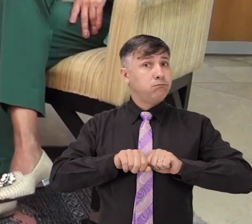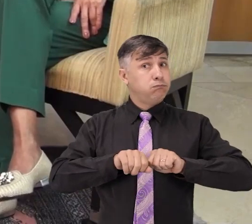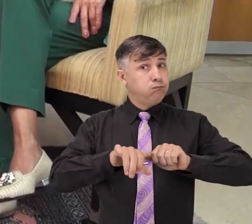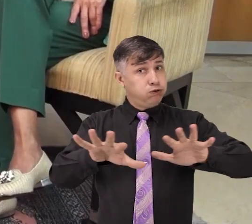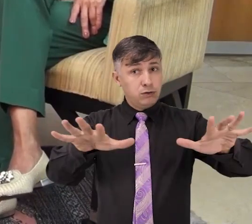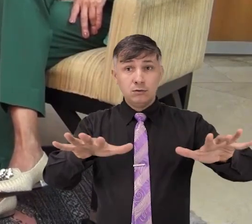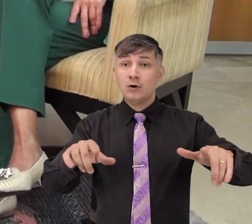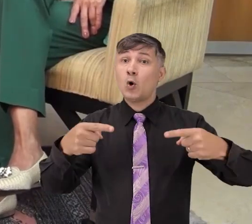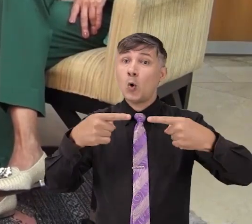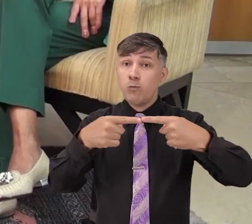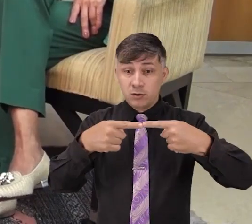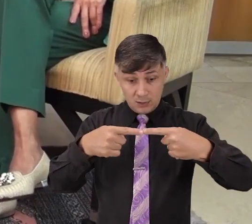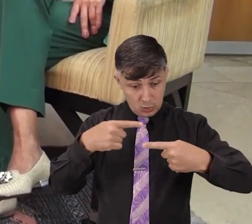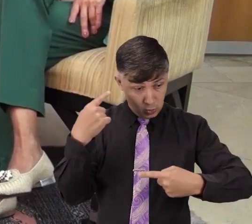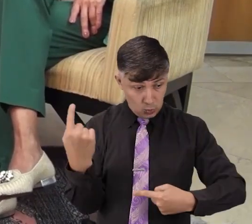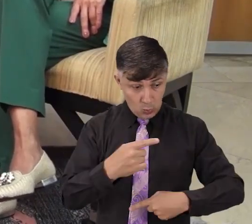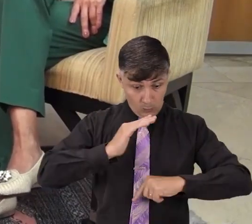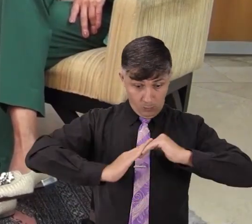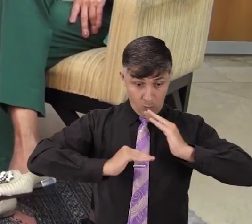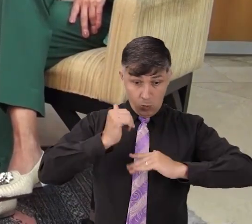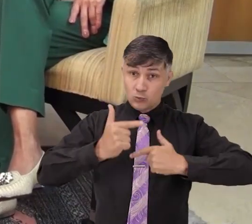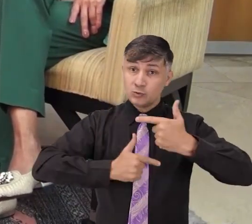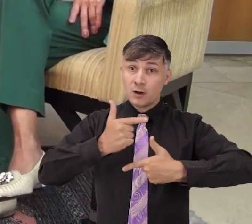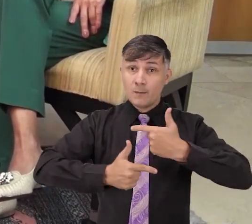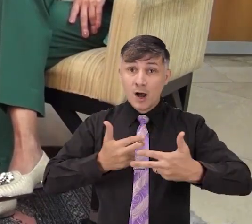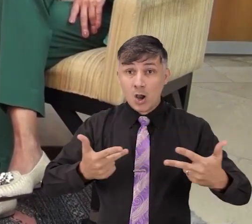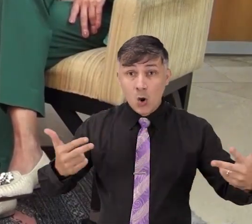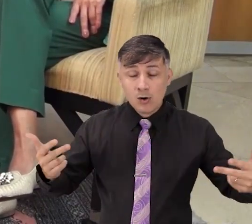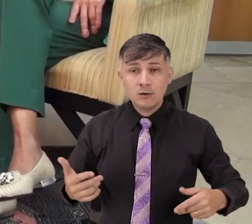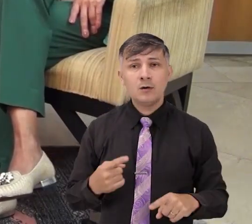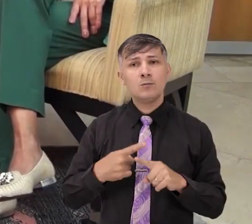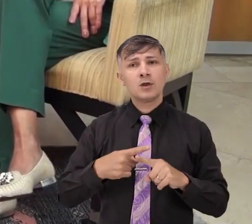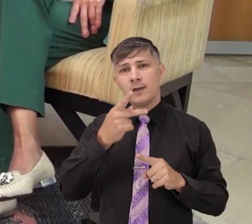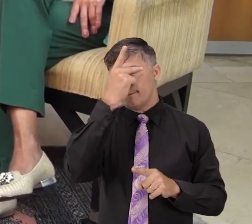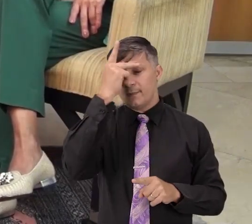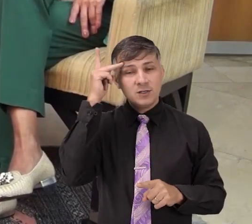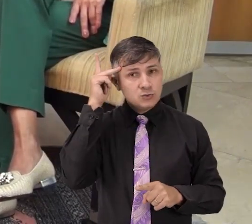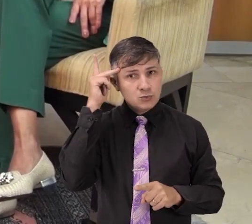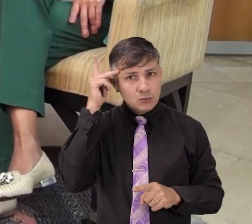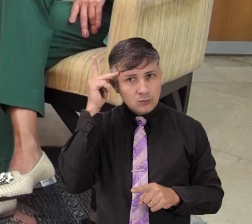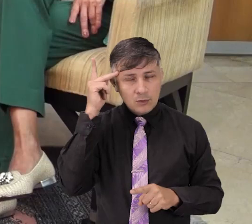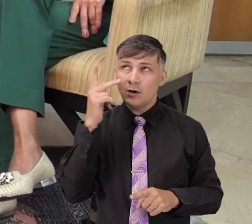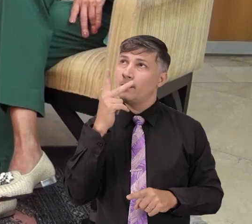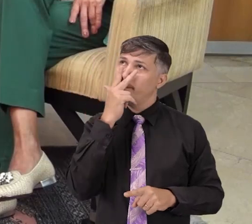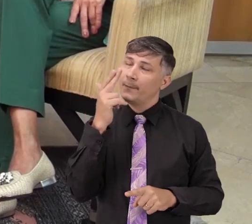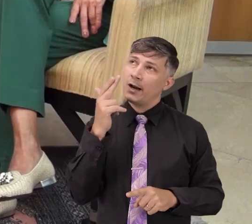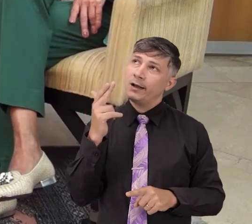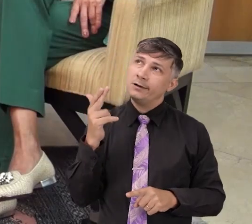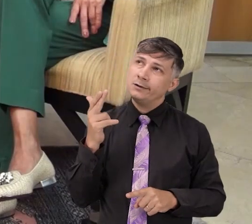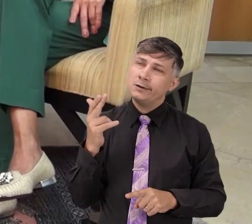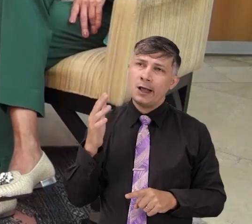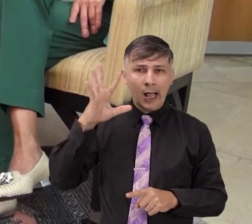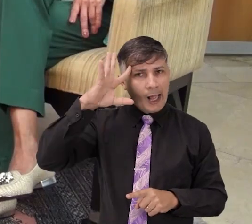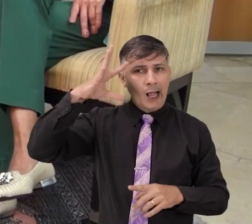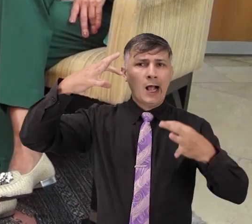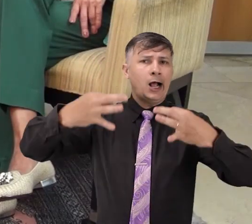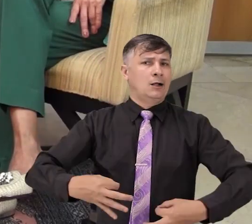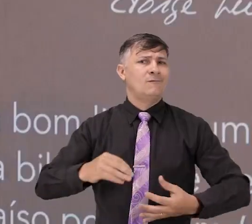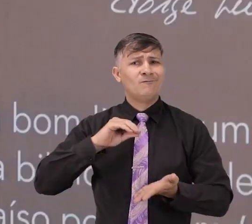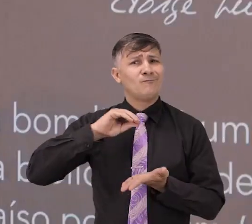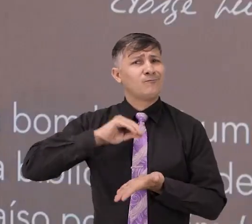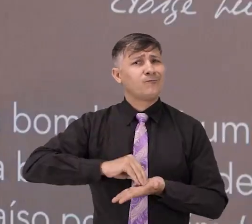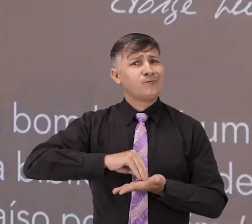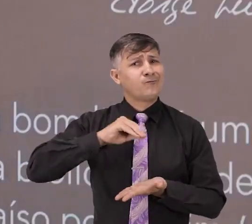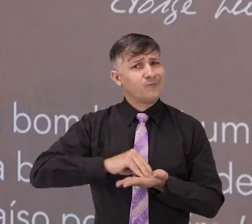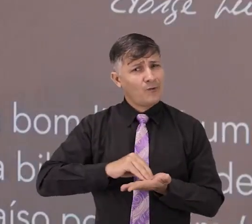repercutindo diretamente na nossa atividade profissional. É, porque as pessoas parece que hoje não conseguem compreender que há um direito